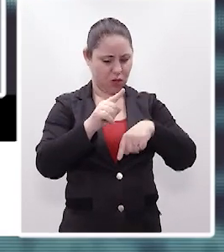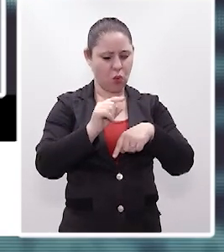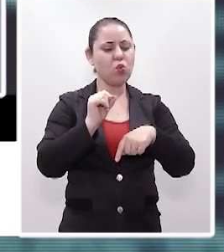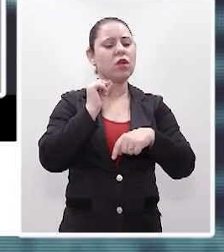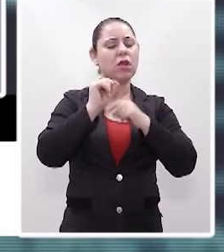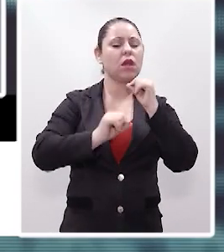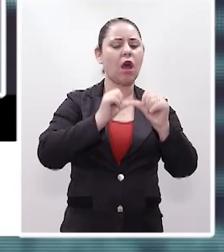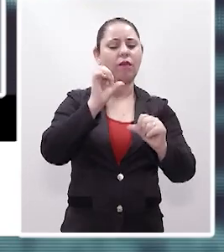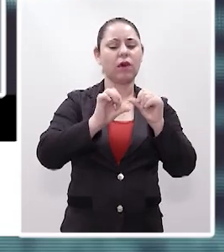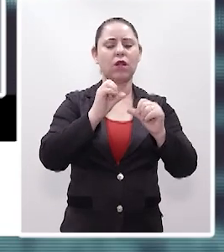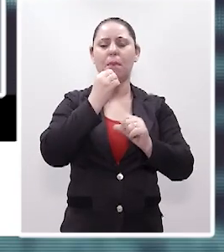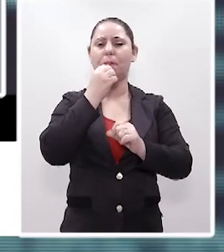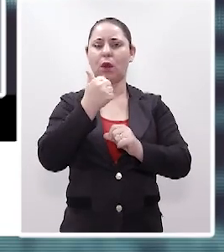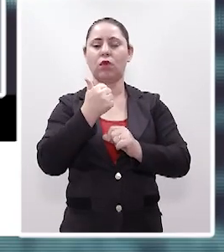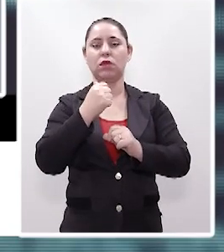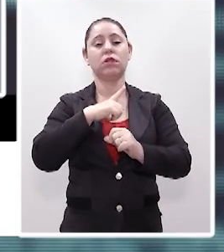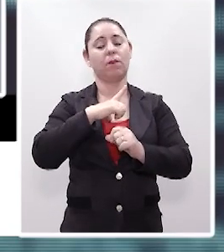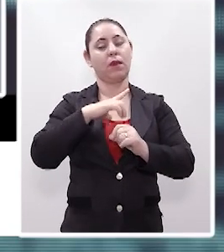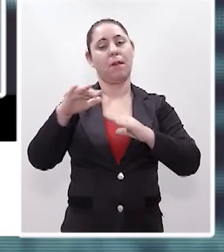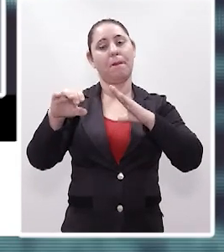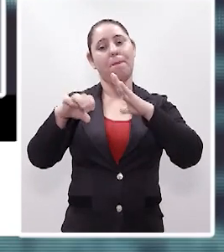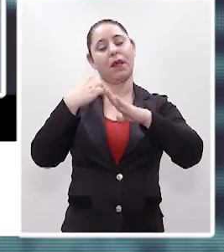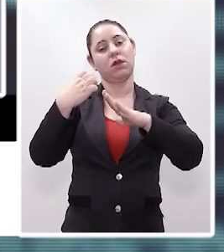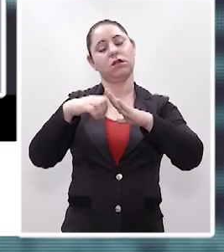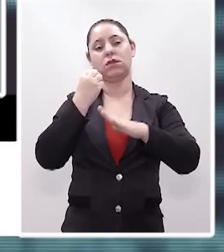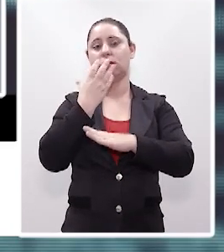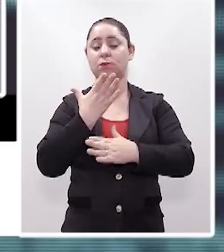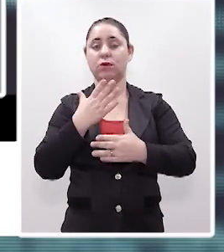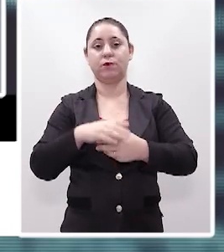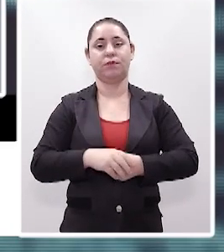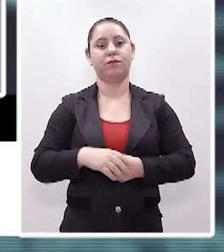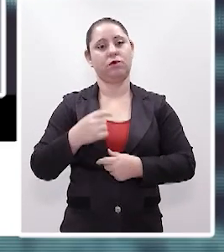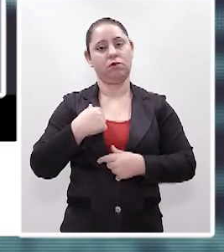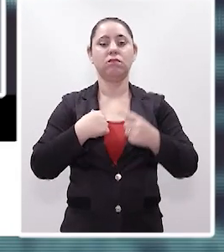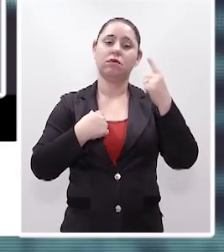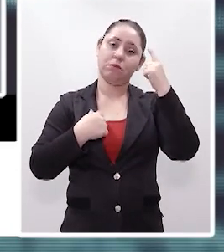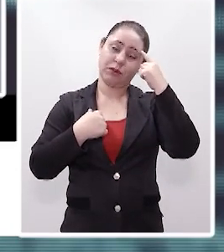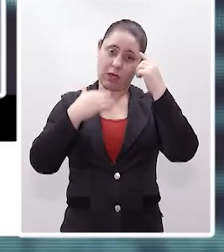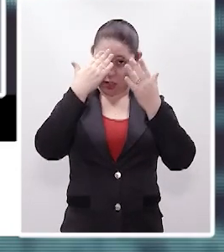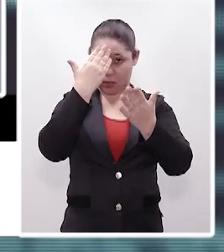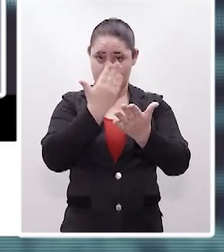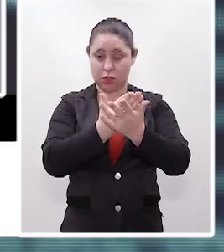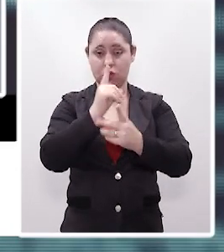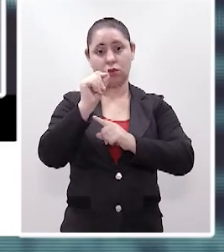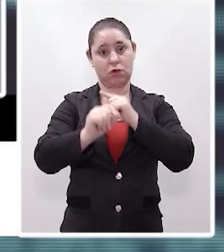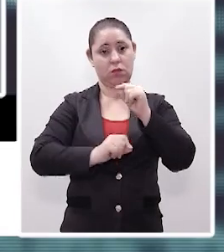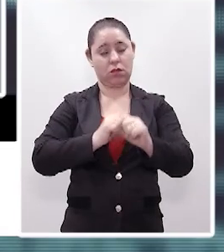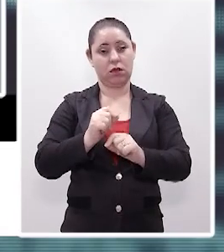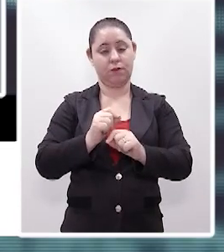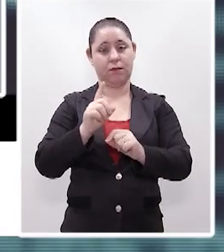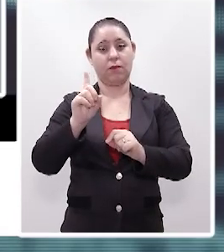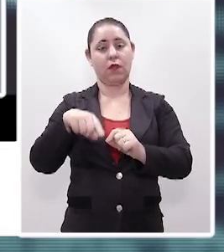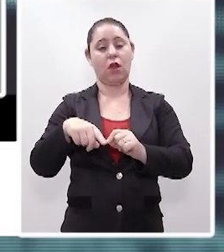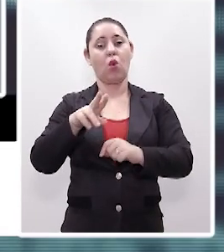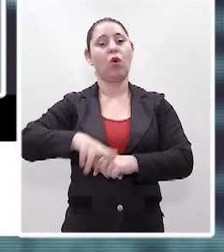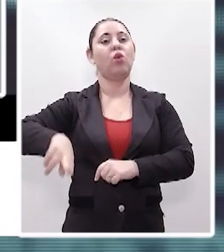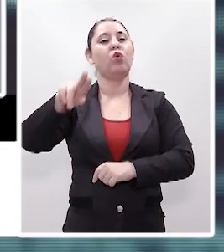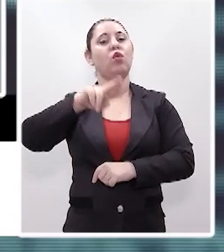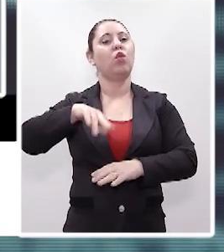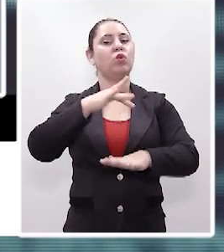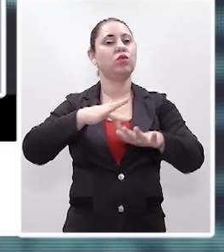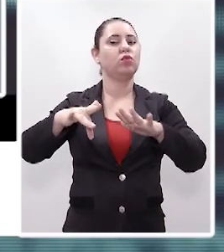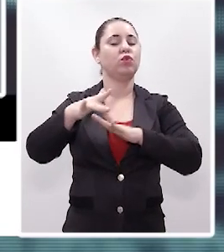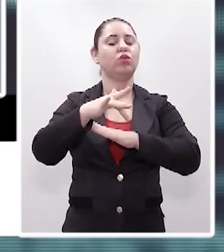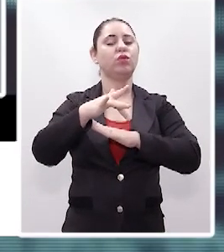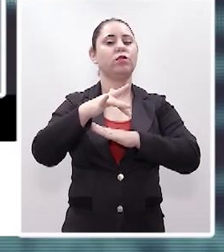de ruim, sempre tem uma mensagem, uma coisa boa. Então, eu acredito que o uso